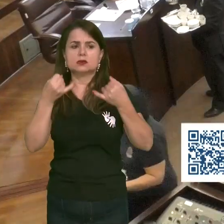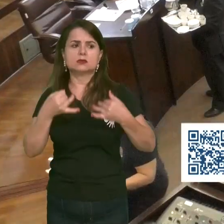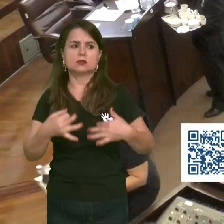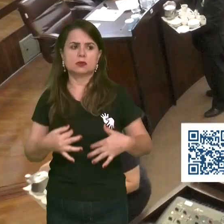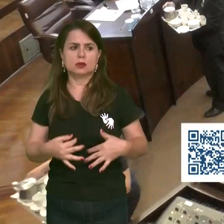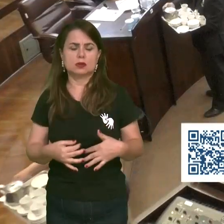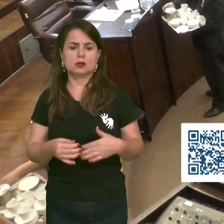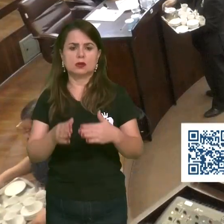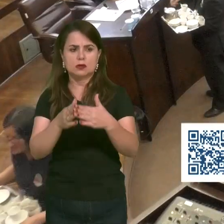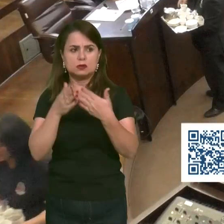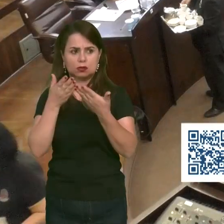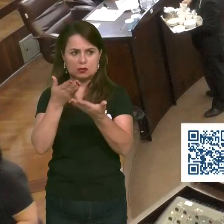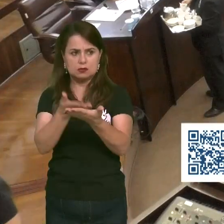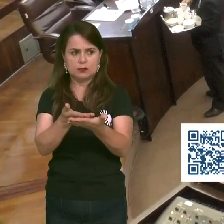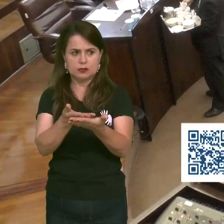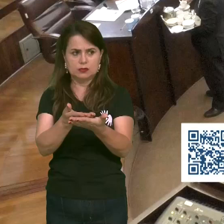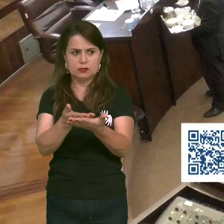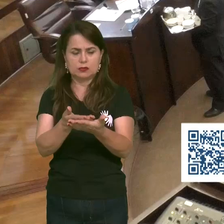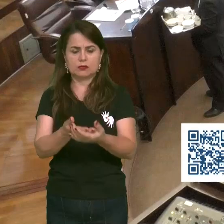defesa do seu requerimento